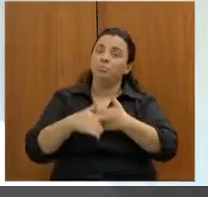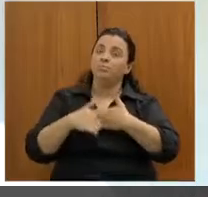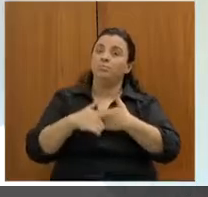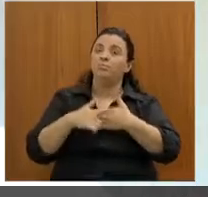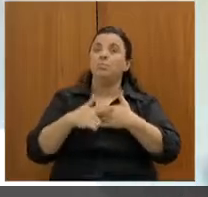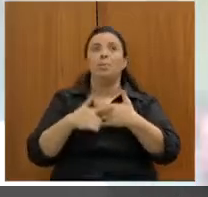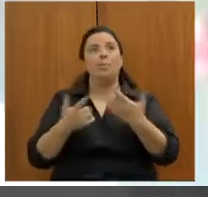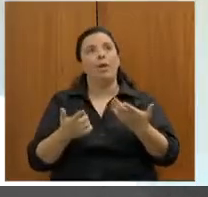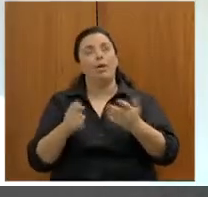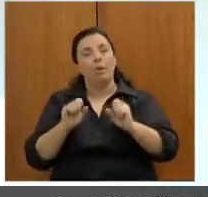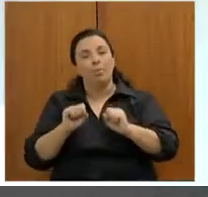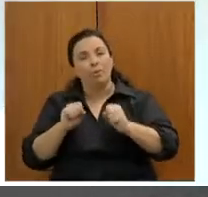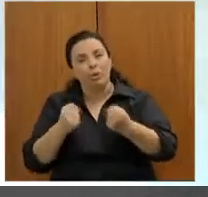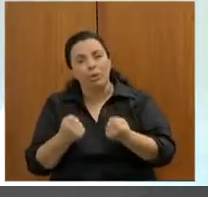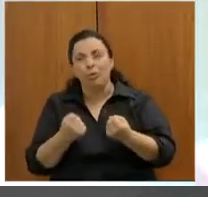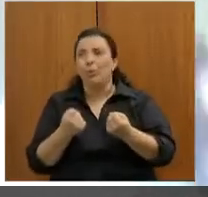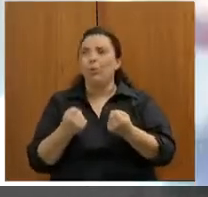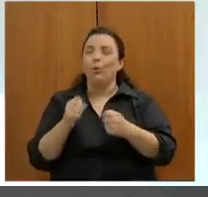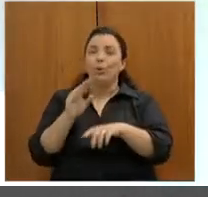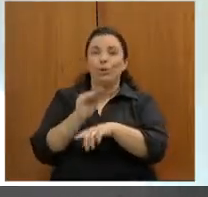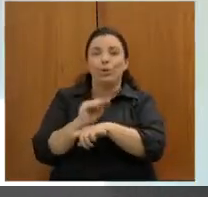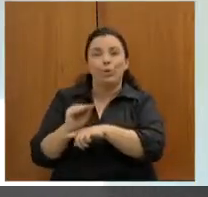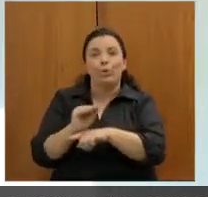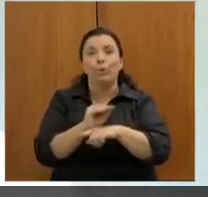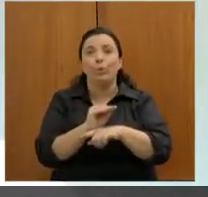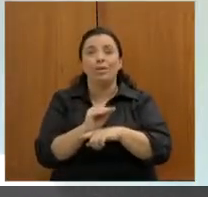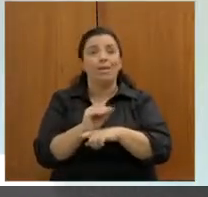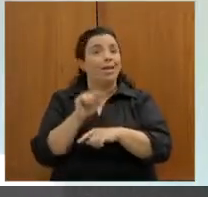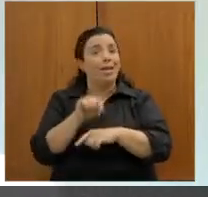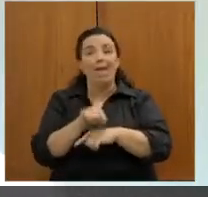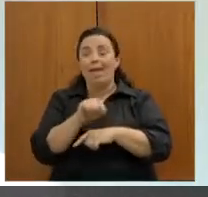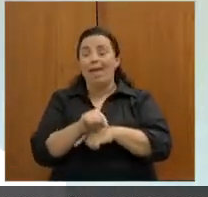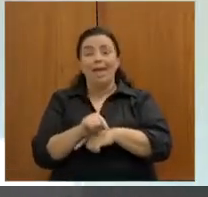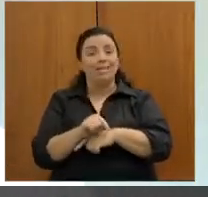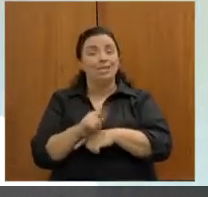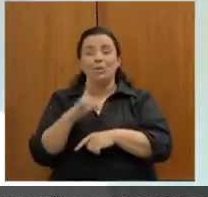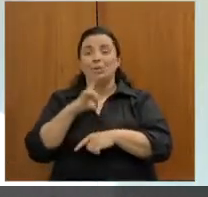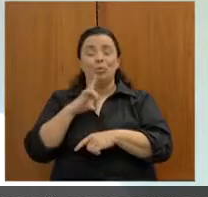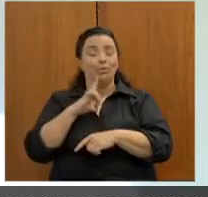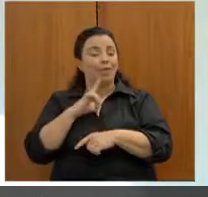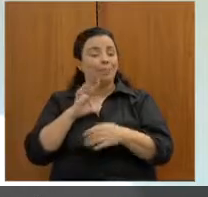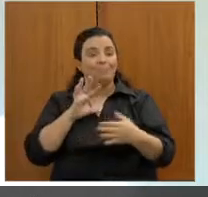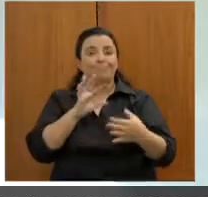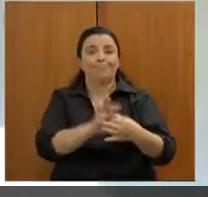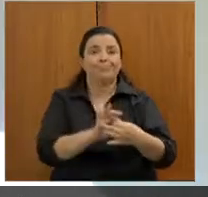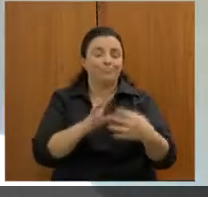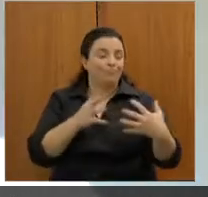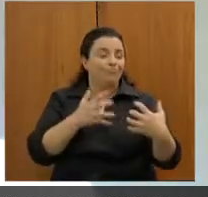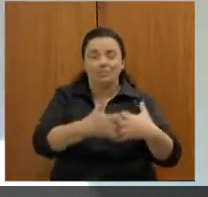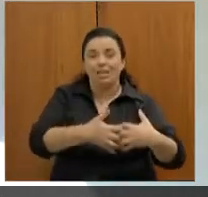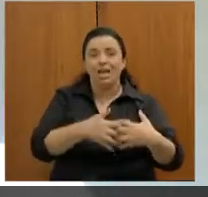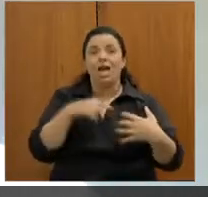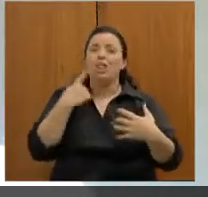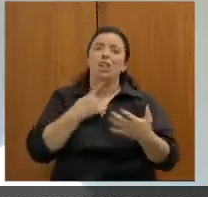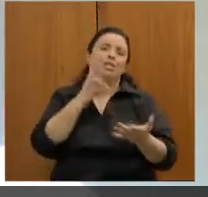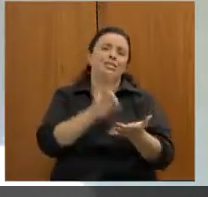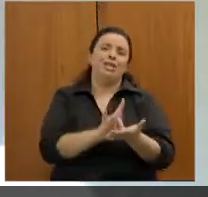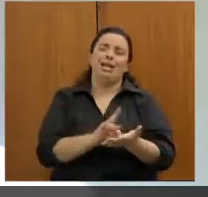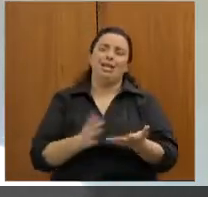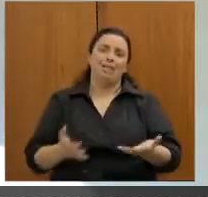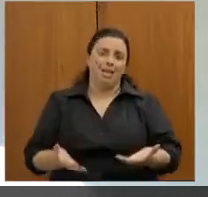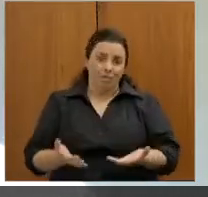protetor cuida de ação dialoga com a nossa realidade ainda as mulheres que